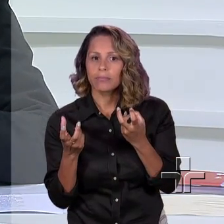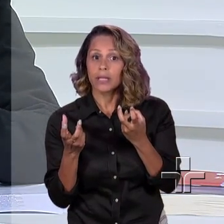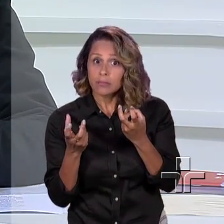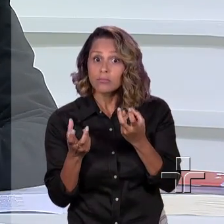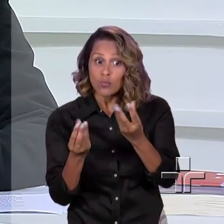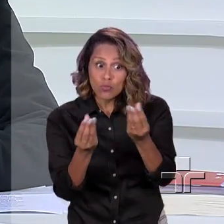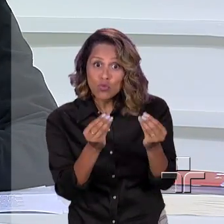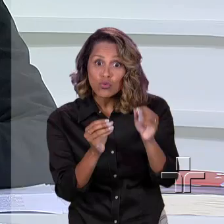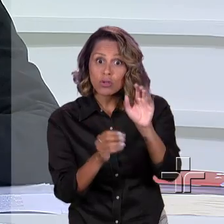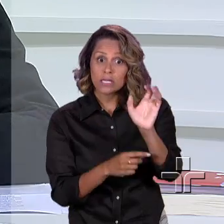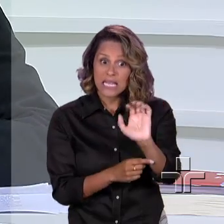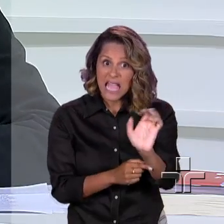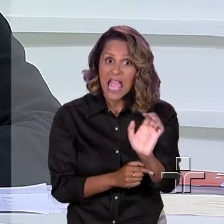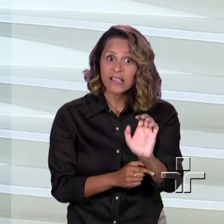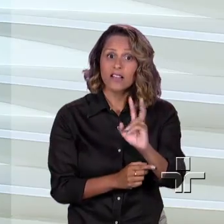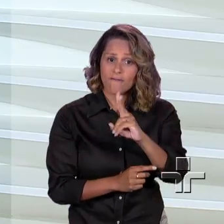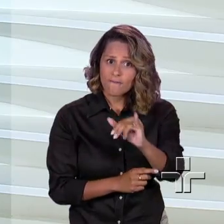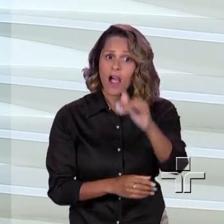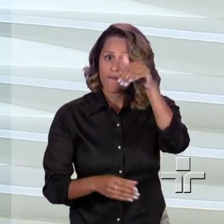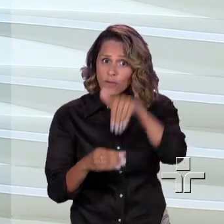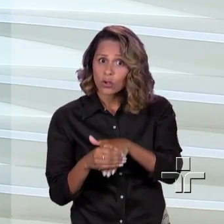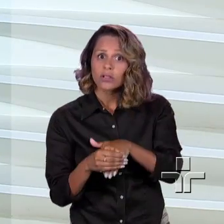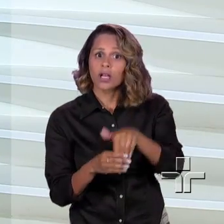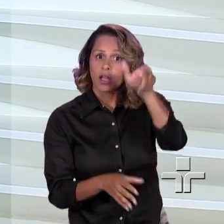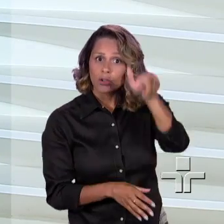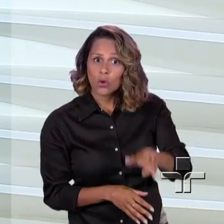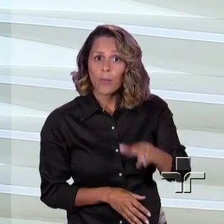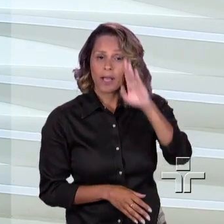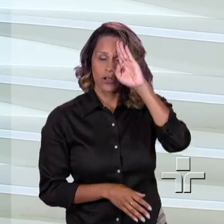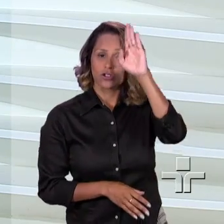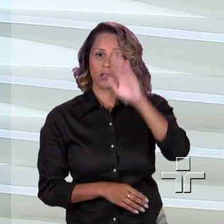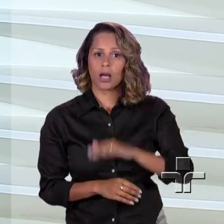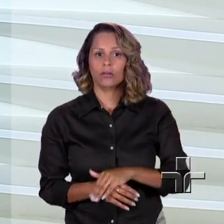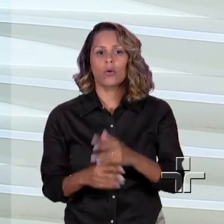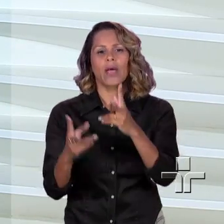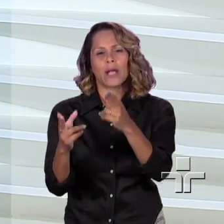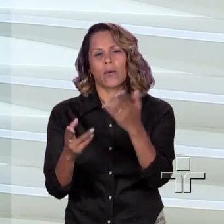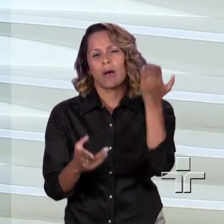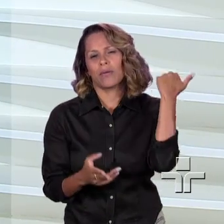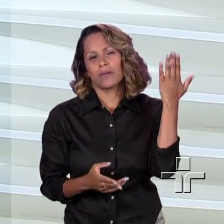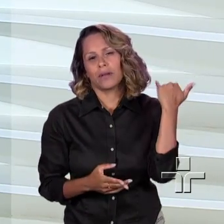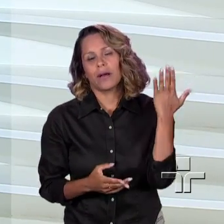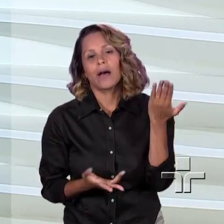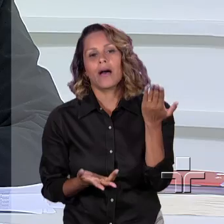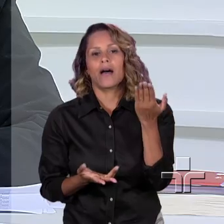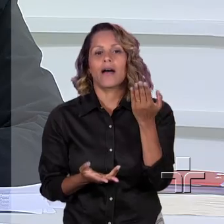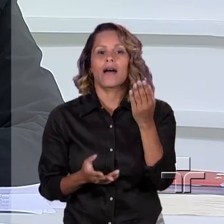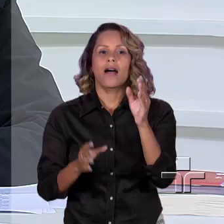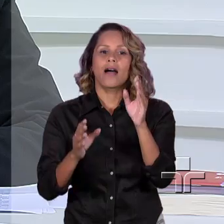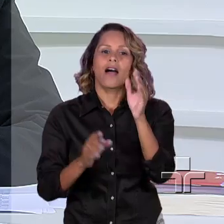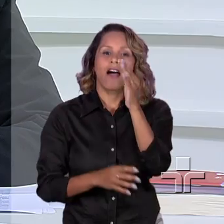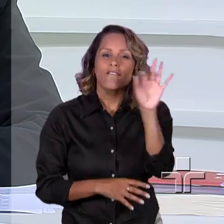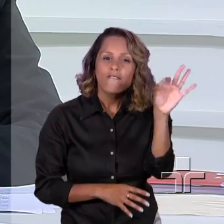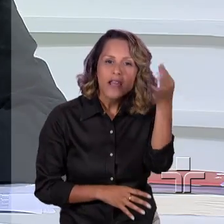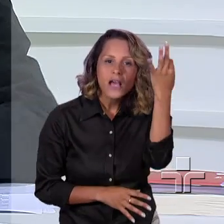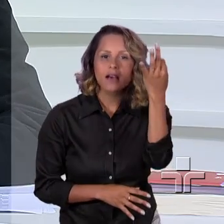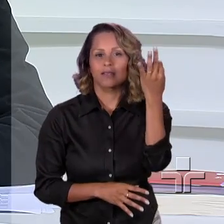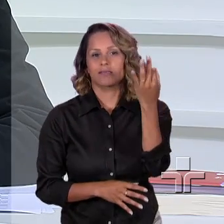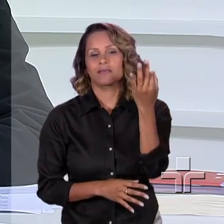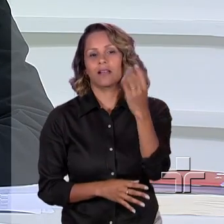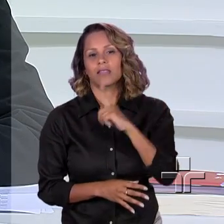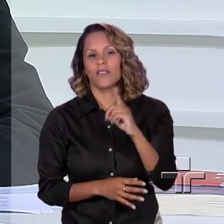candidato. Assim como gays votaram no Le Pen, na França, em outros lugares, candidatos de extrema-direita têm uma